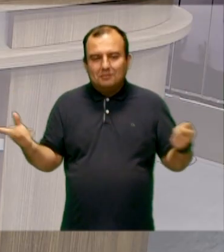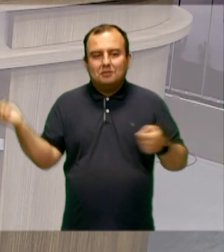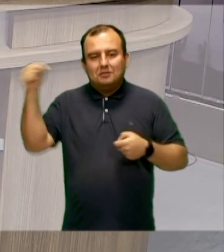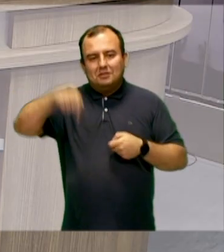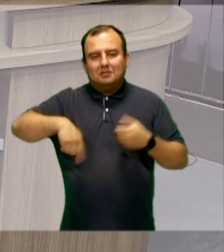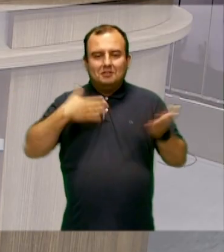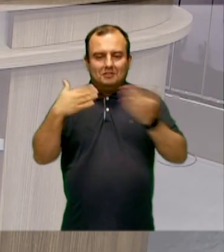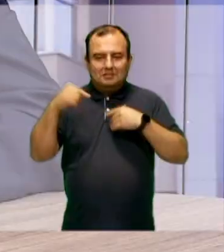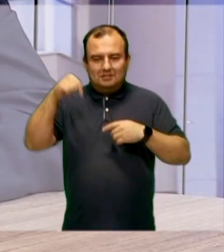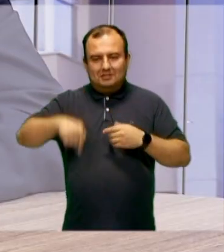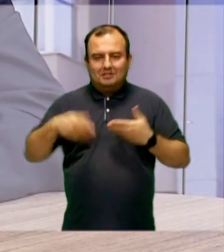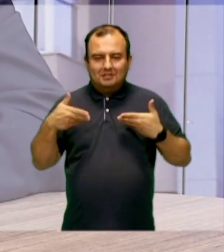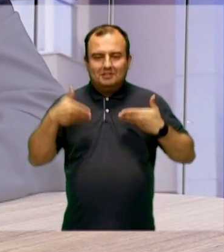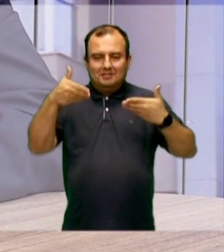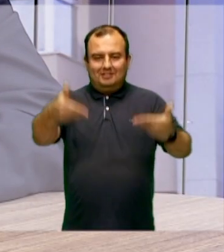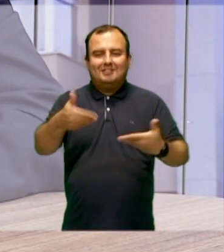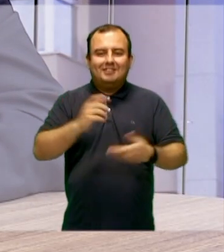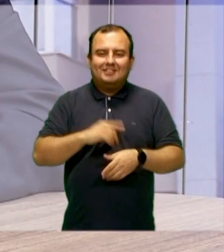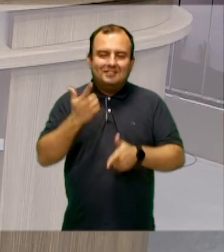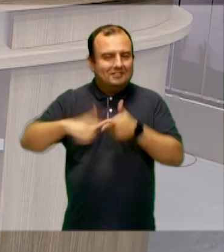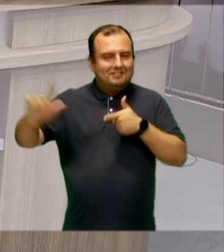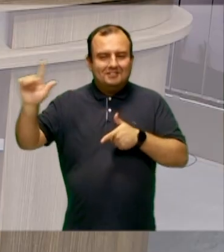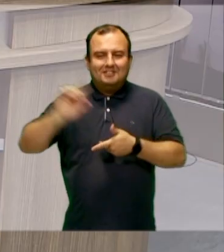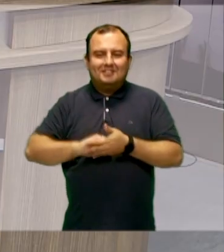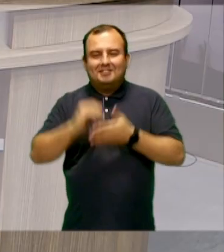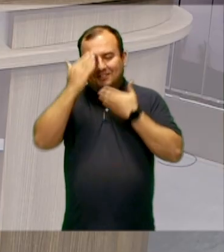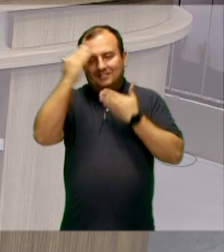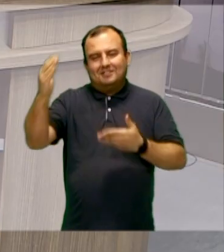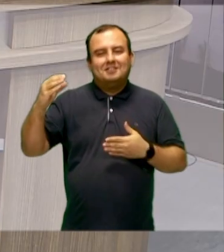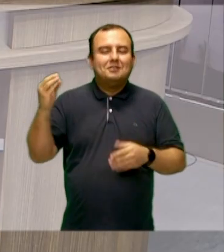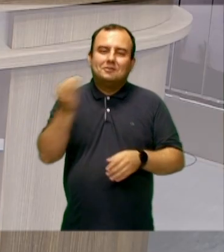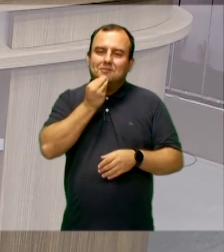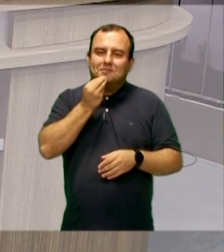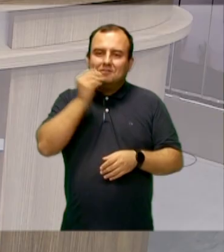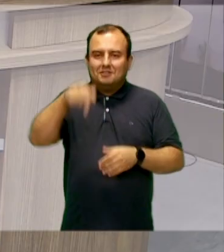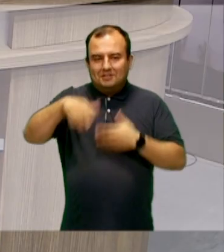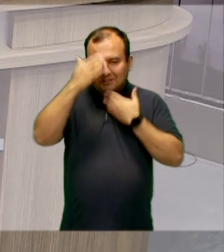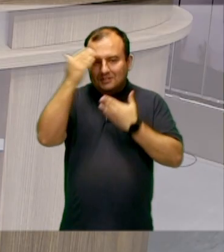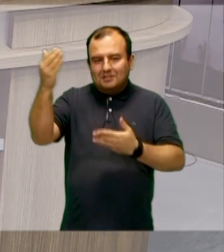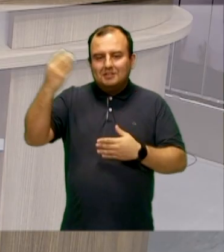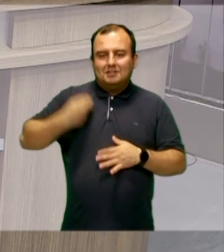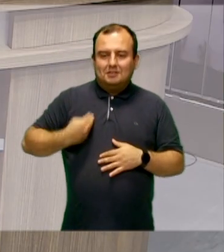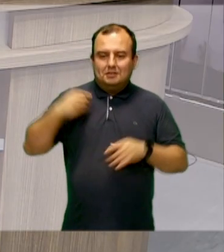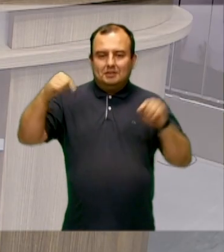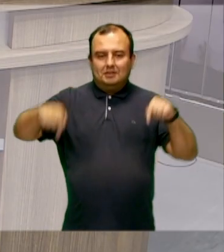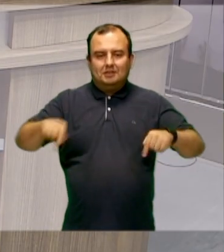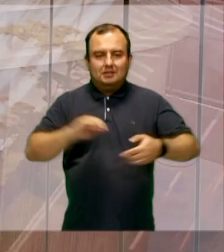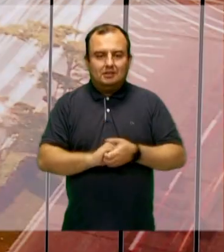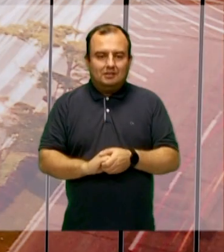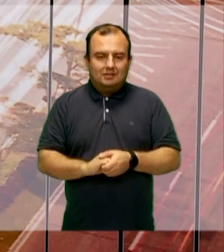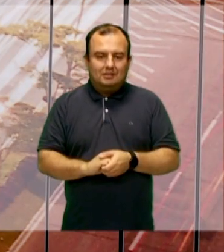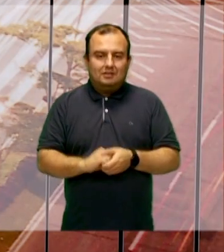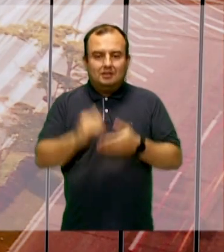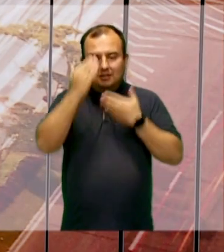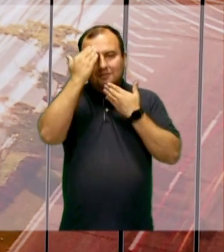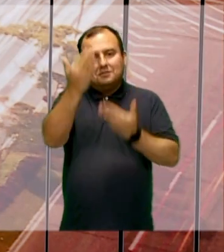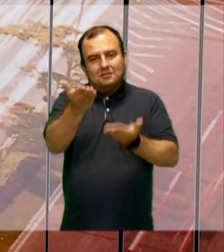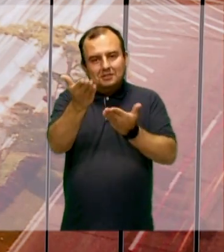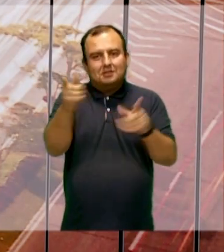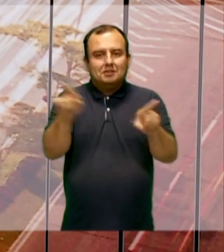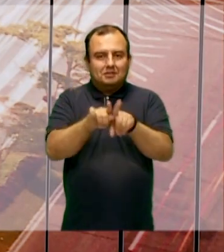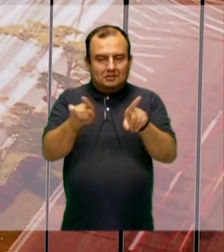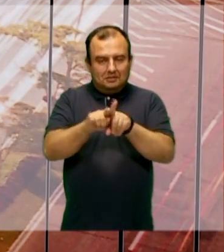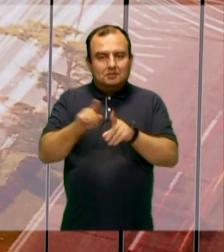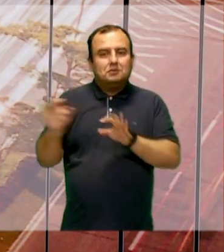contar aqui pra gente, tá? Faz o convitezinho que a gente vem, não tem problema não. Obrigado pela oportunidade. Eu que agradeço a sua presença aqui. Obrigado. E obrigado a